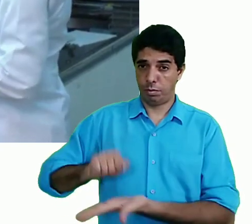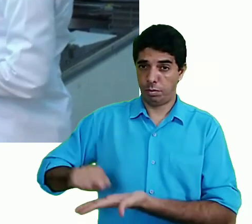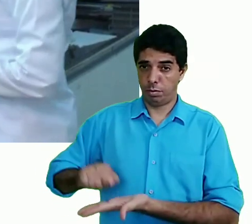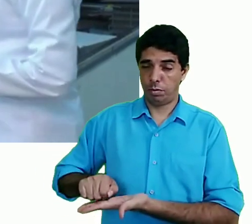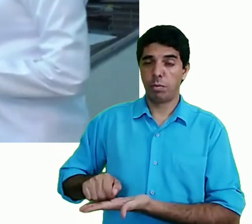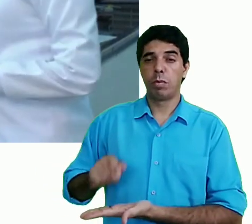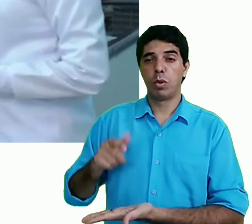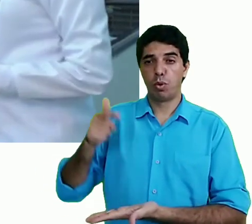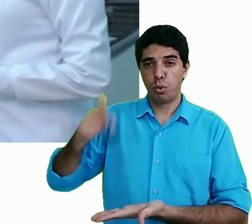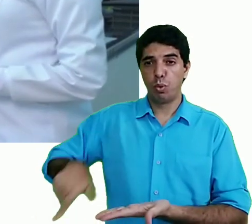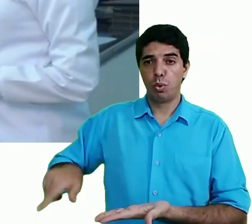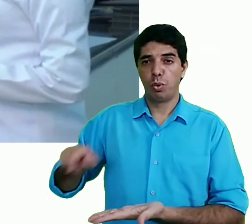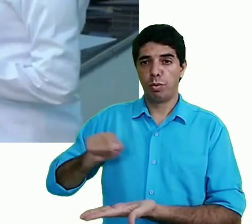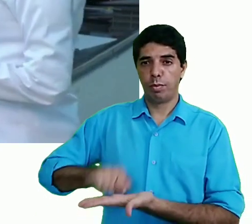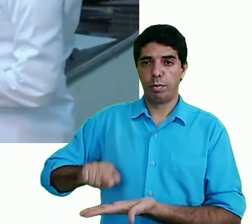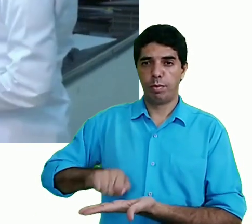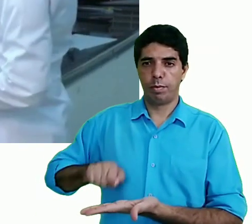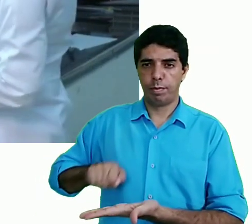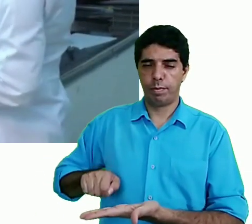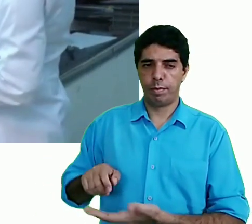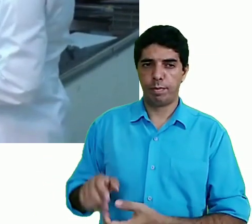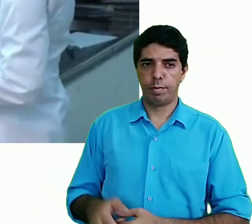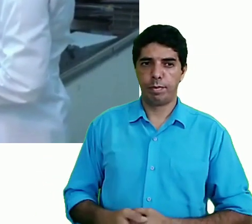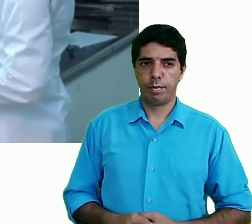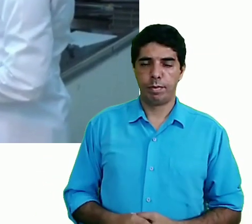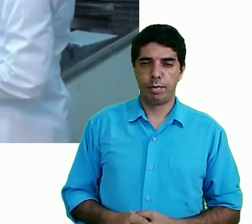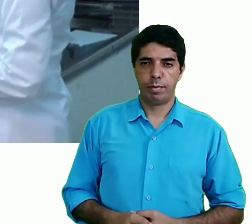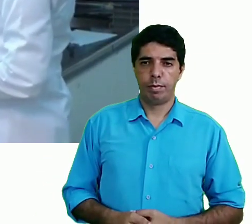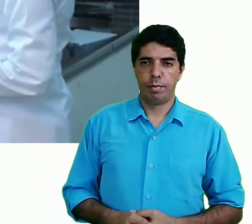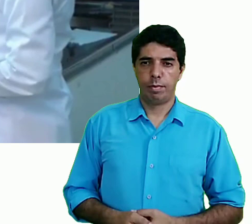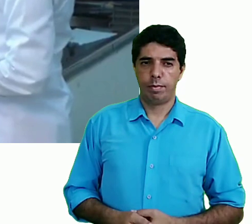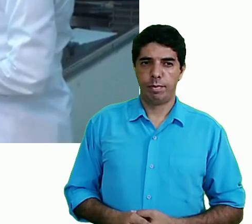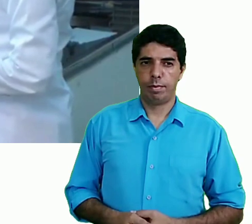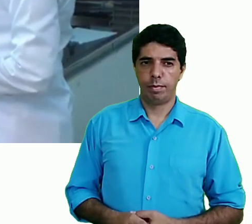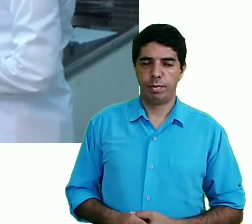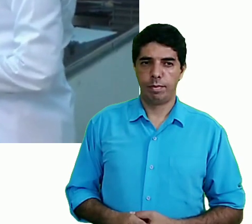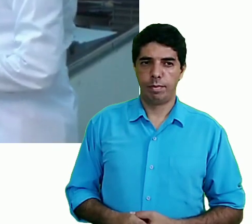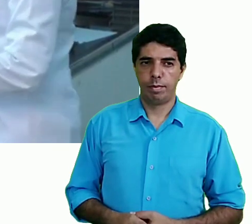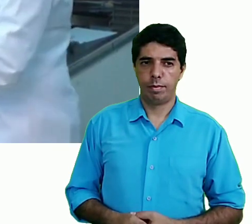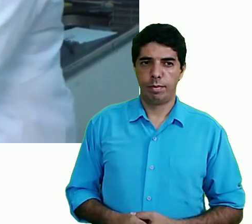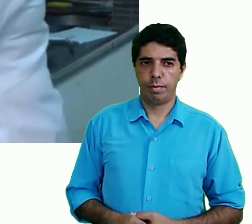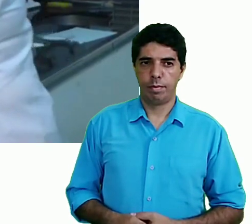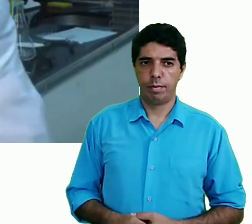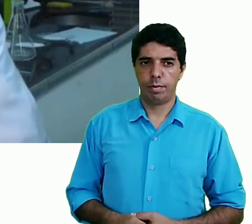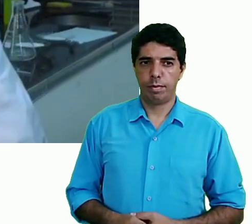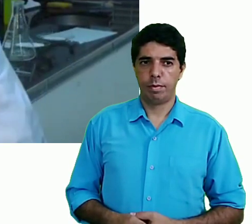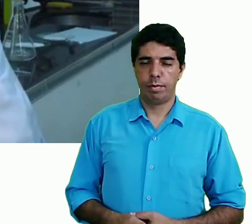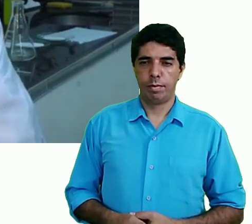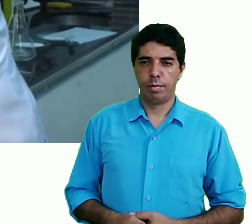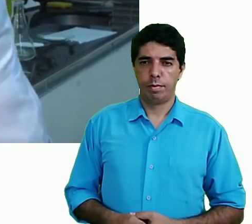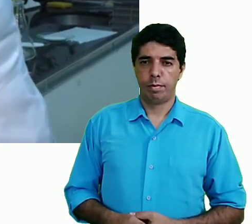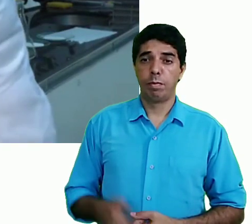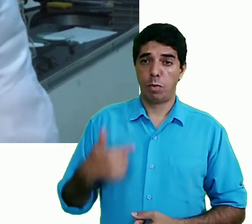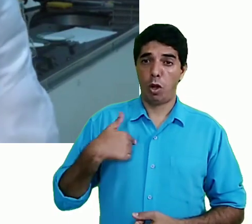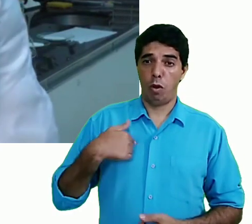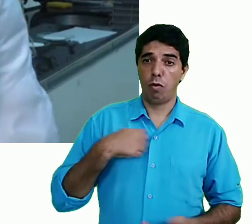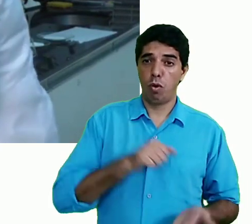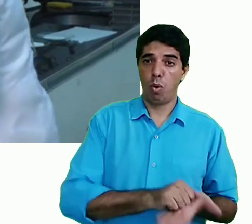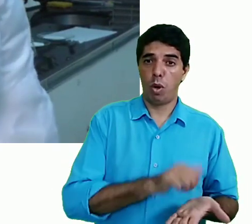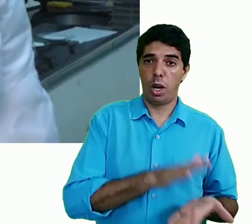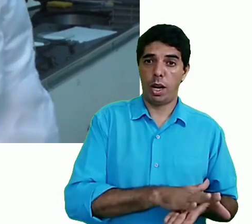caderninho novamente em mãos, a lapiseira, e anotem a massa novamente, tá? Eu estarei anotando